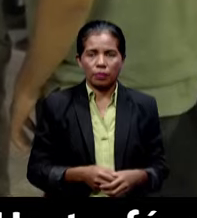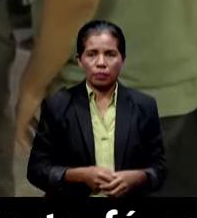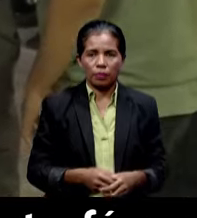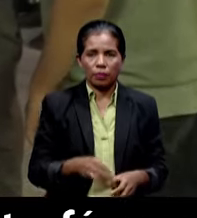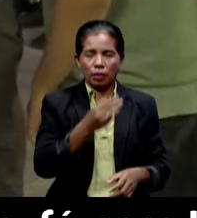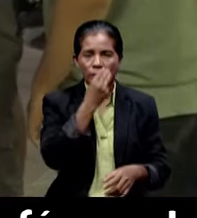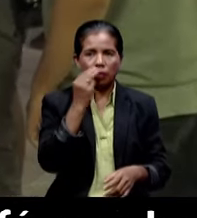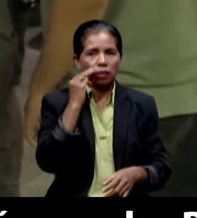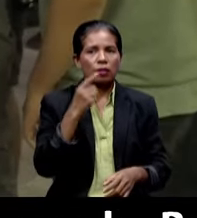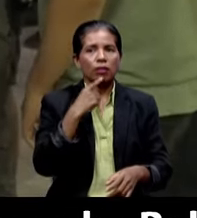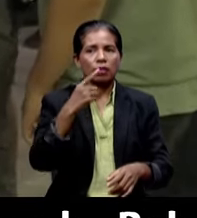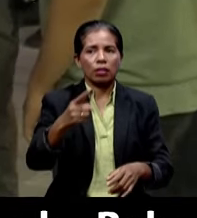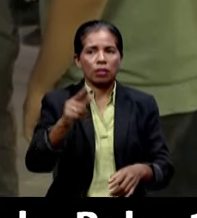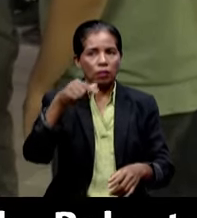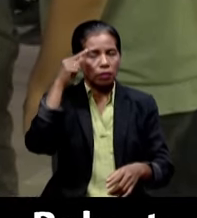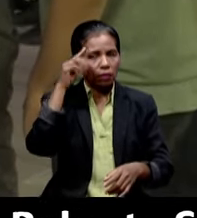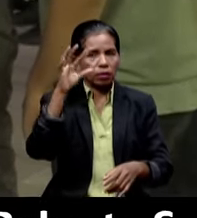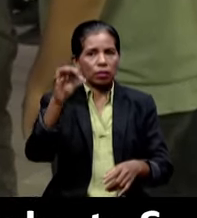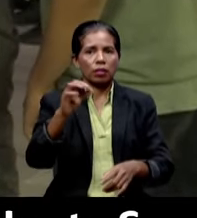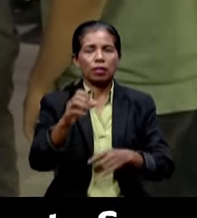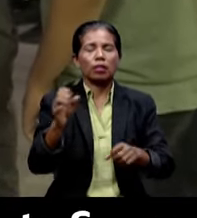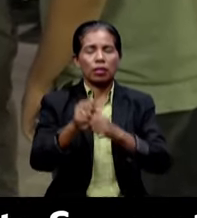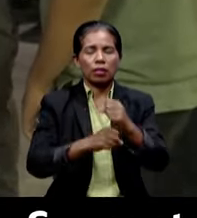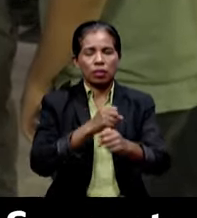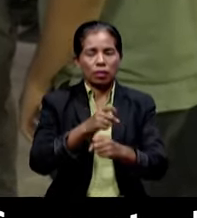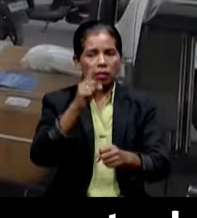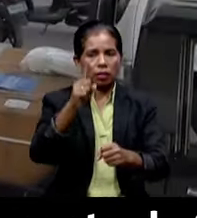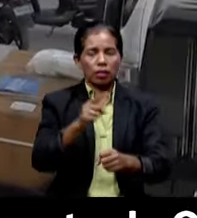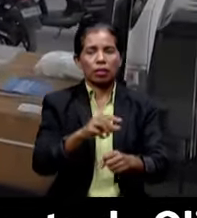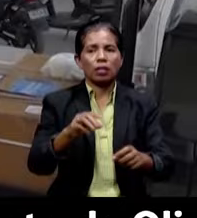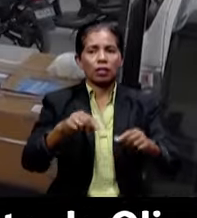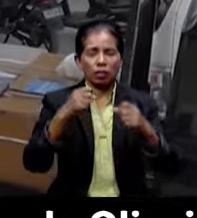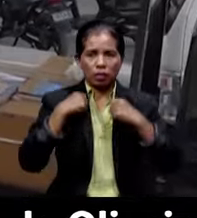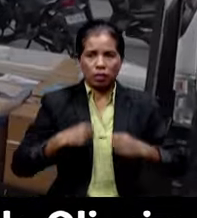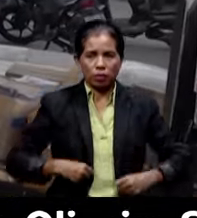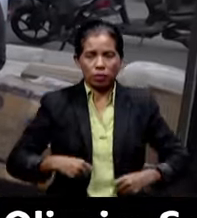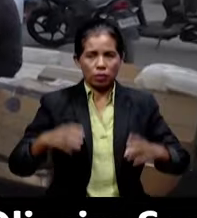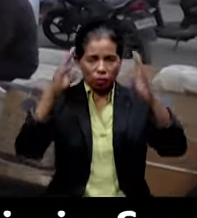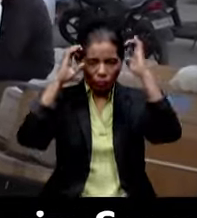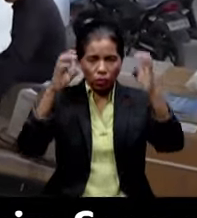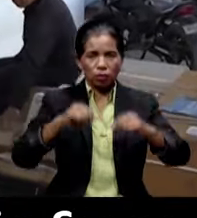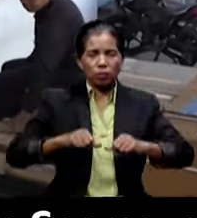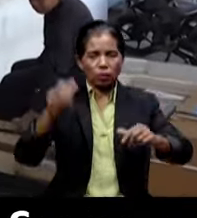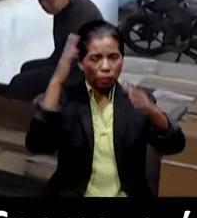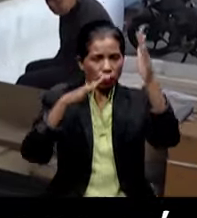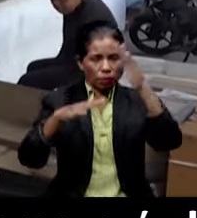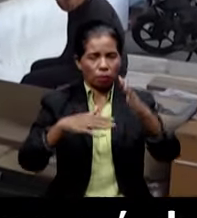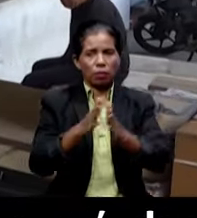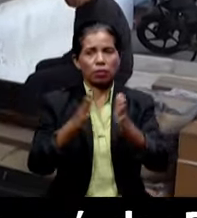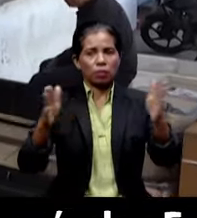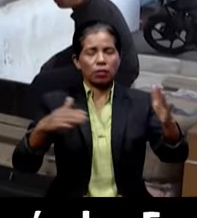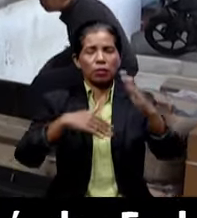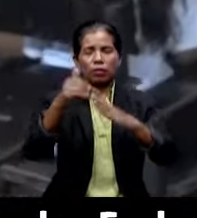Maria Alkatiri hateten mandato governo da SIA kompletau na tinang idaho balung, may besetor saudi no edukasang kontino sa'y problema bot, no mos infrastruktura